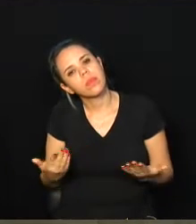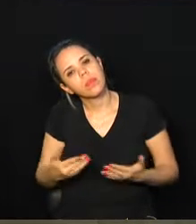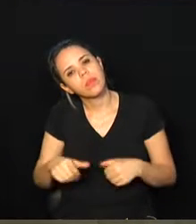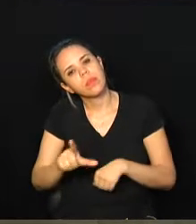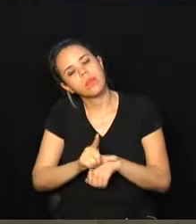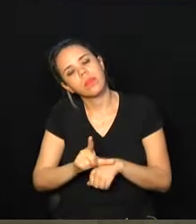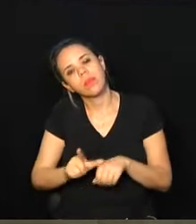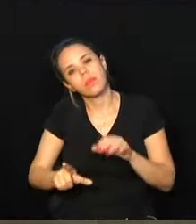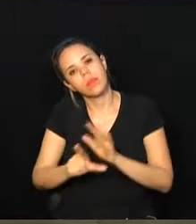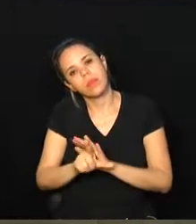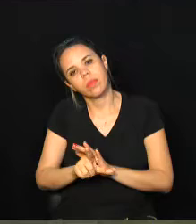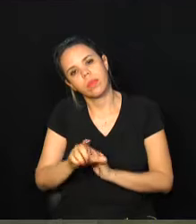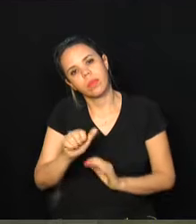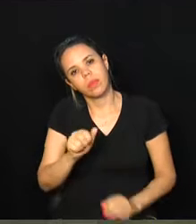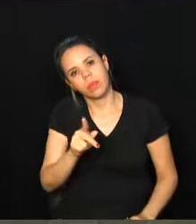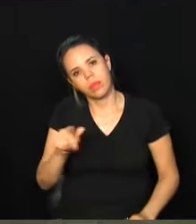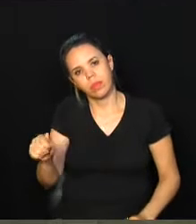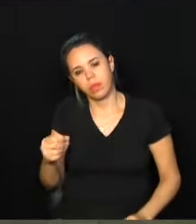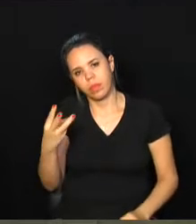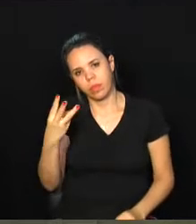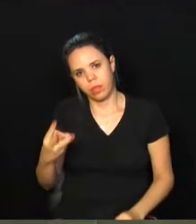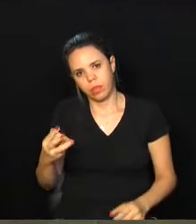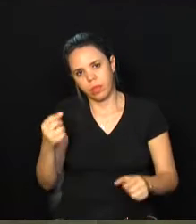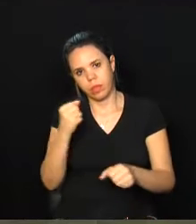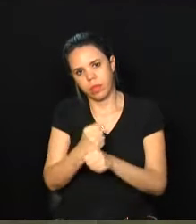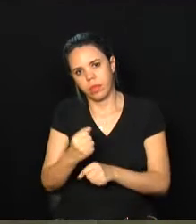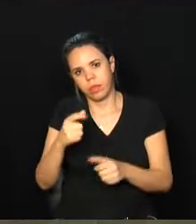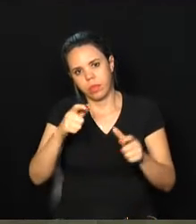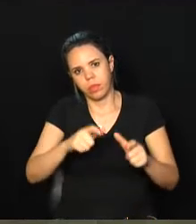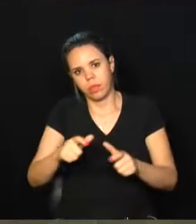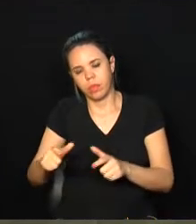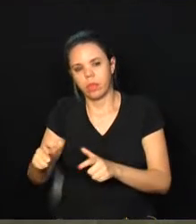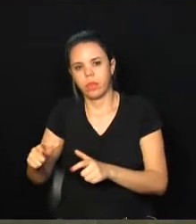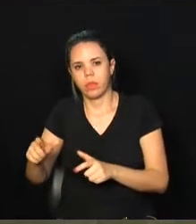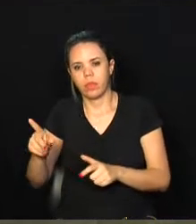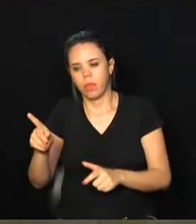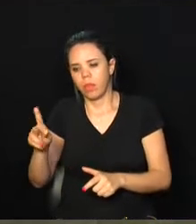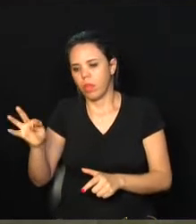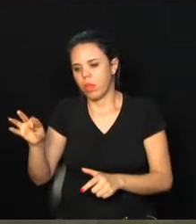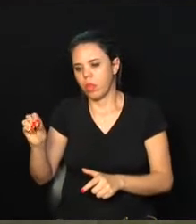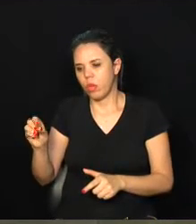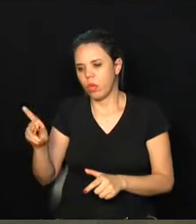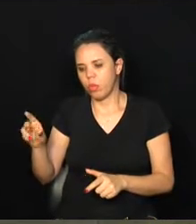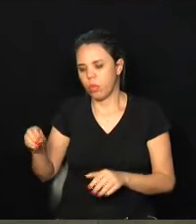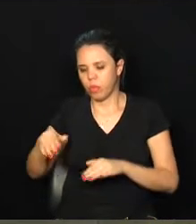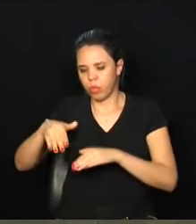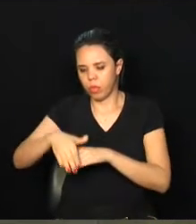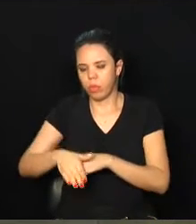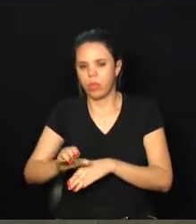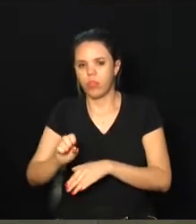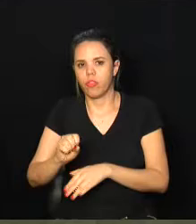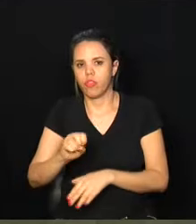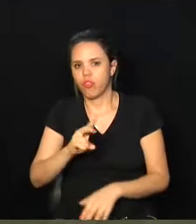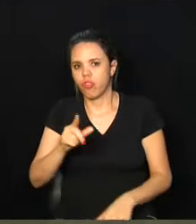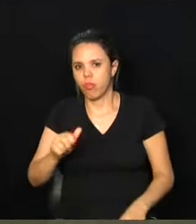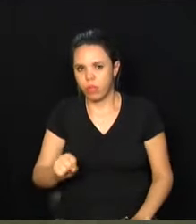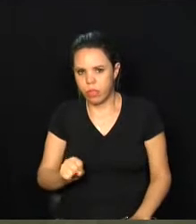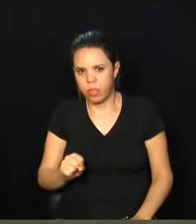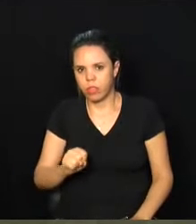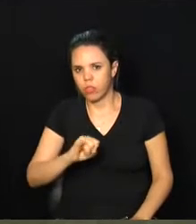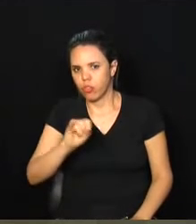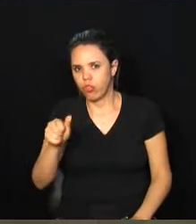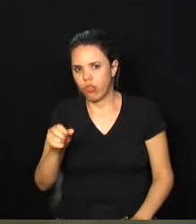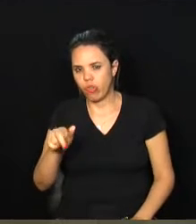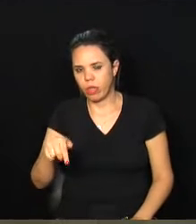APA, que não permite 3 pavimentos numa região com topografia totalmente acidentada, que é a APA de Souza Joaquim Egídio. Quer